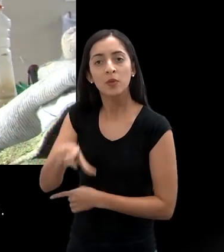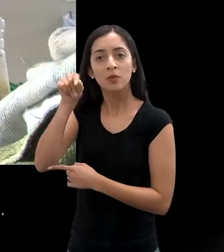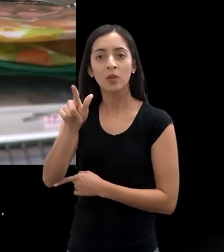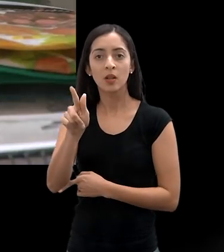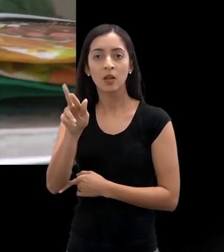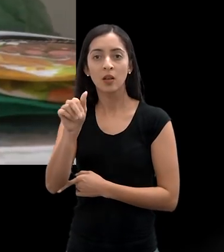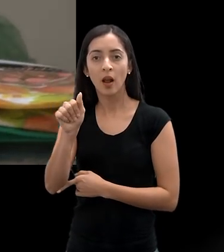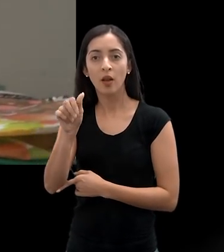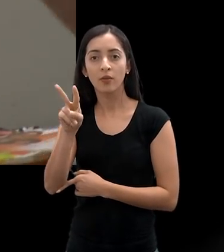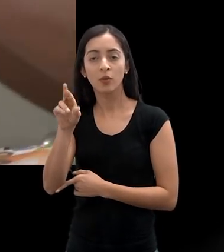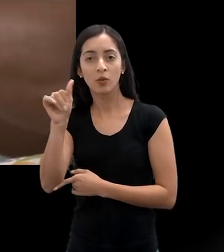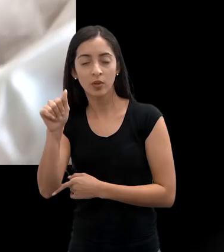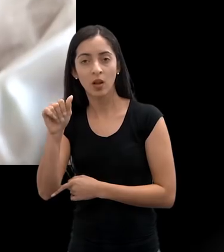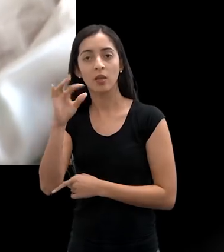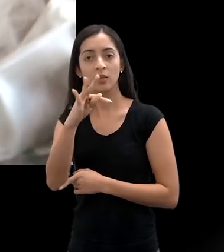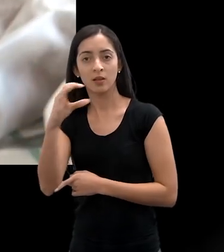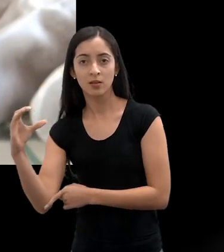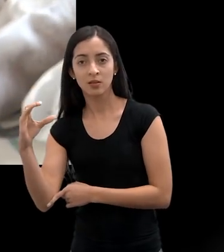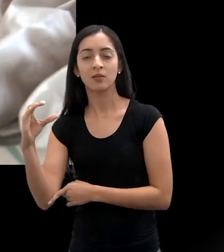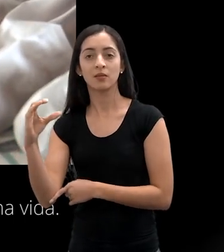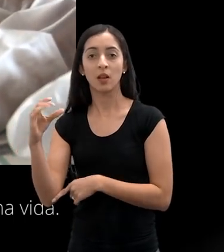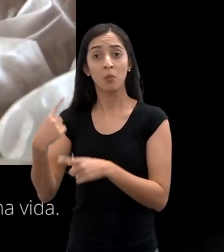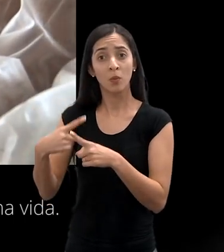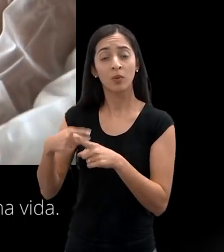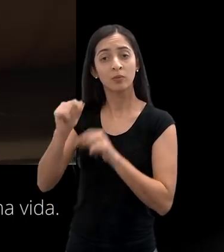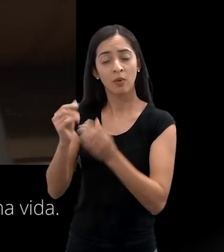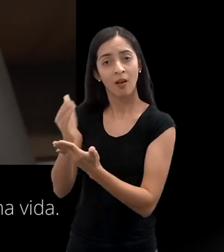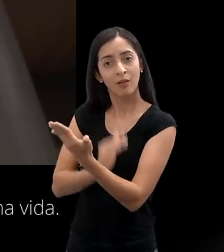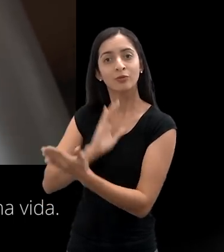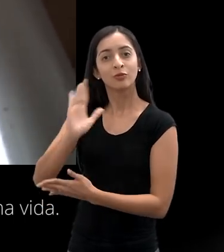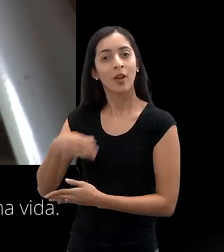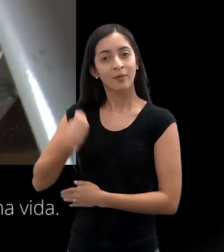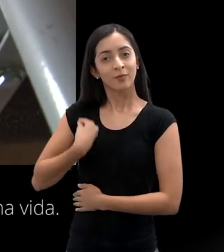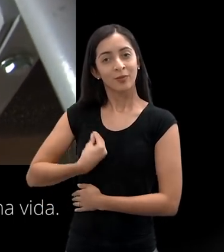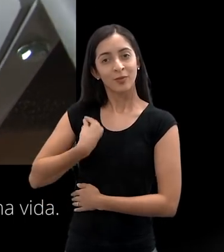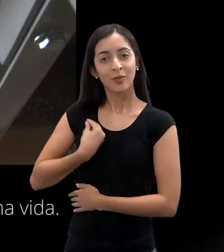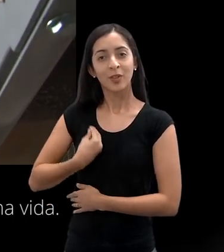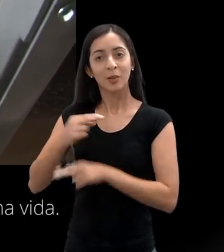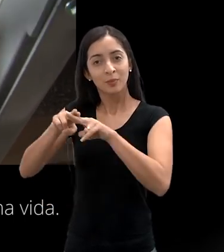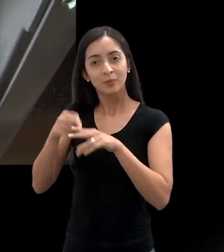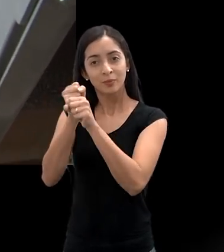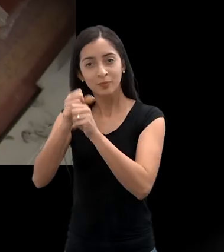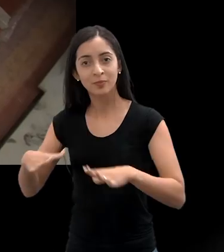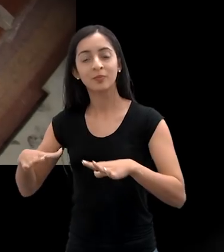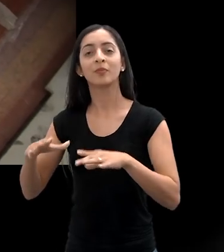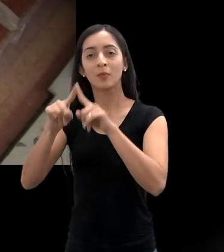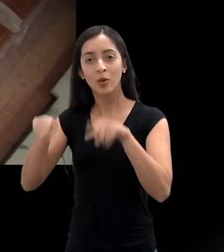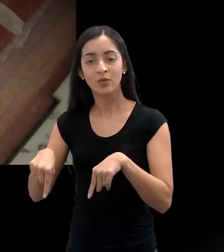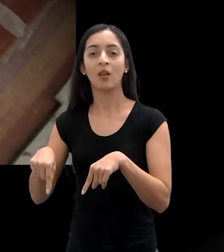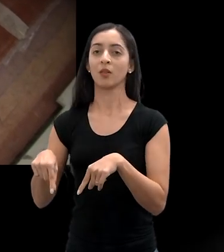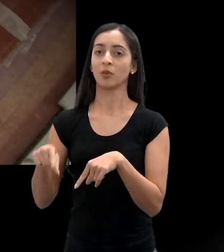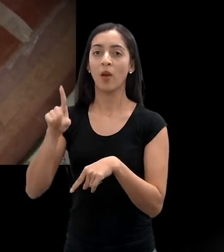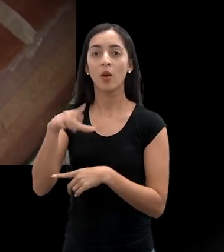coisa novamente. Escolhi gravura como meu trabalho de conclusão de curso, porque é algo que já está na minha vida. Um projeto